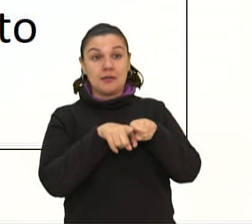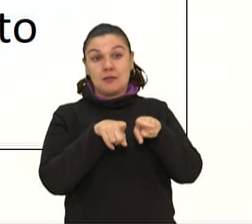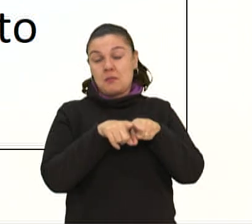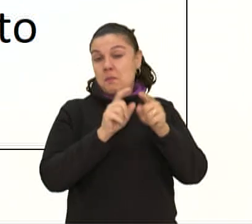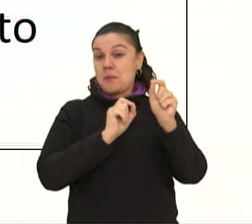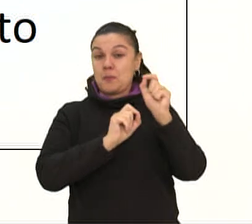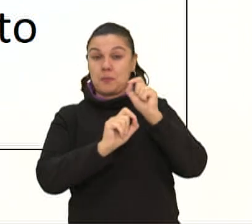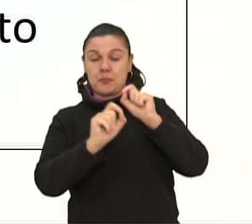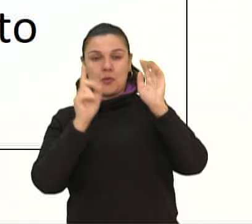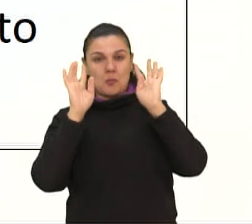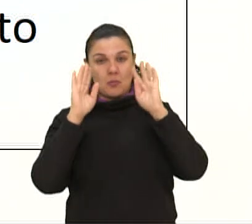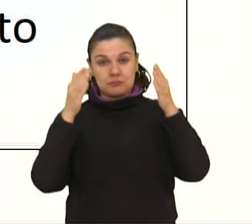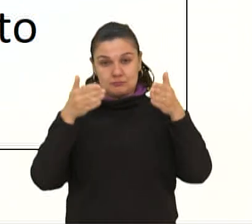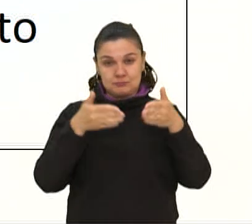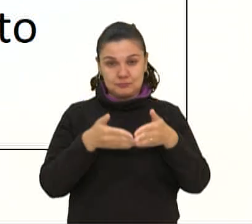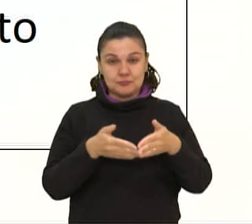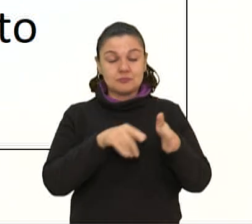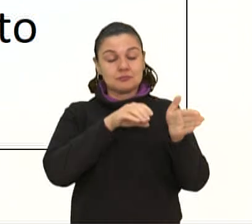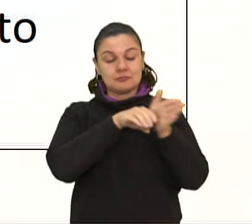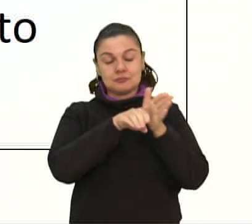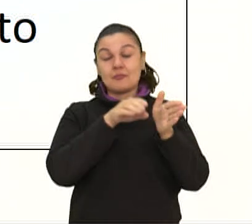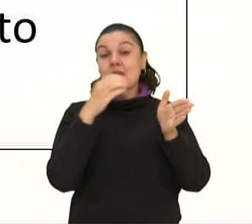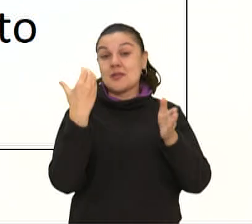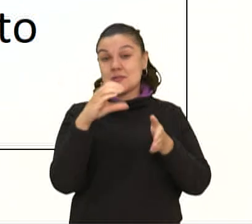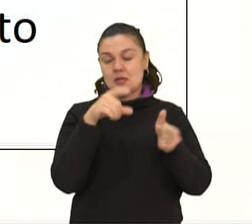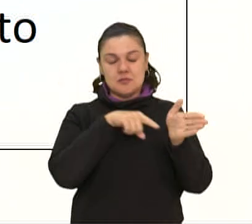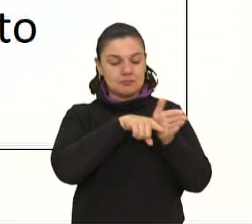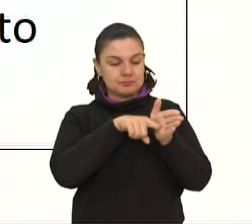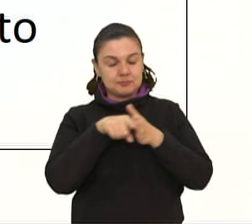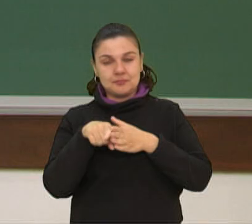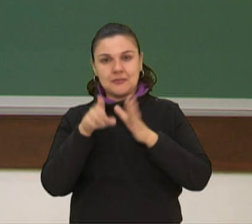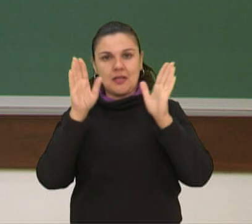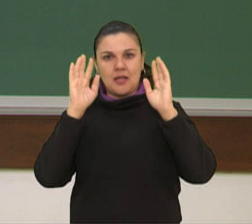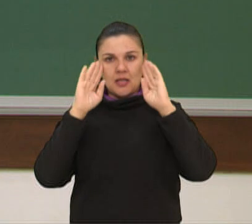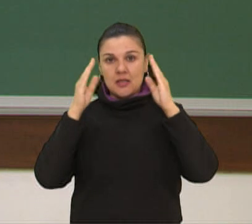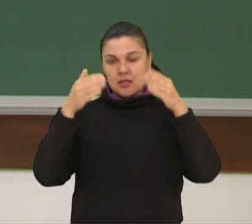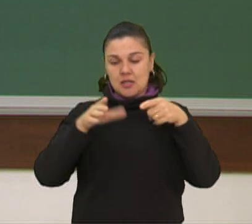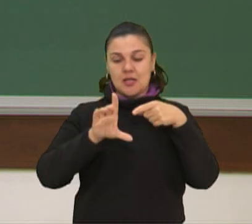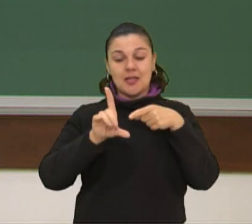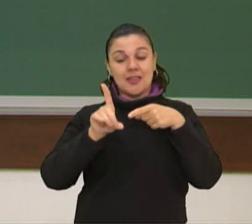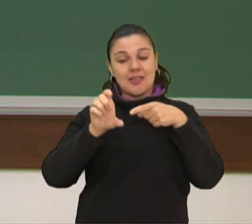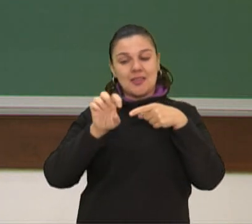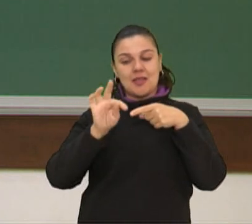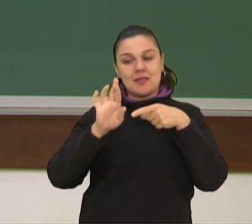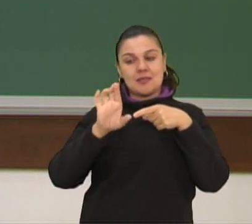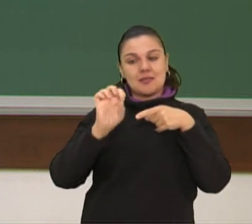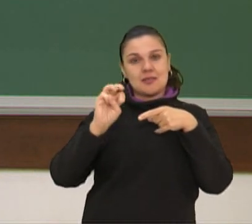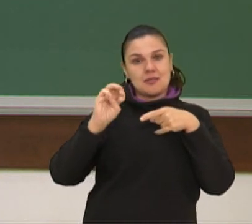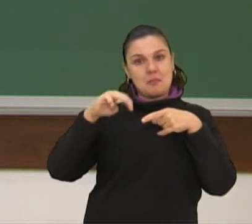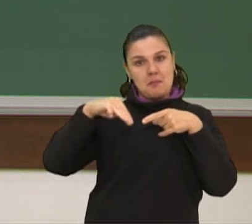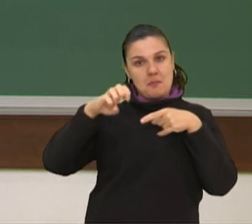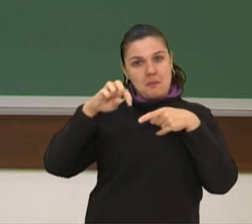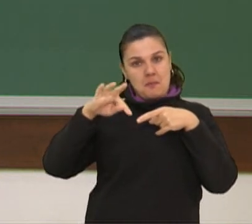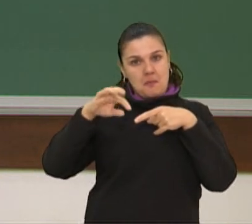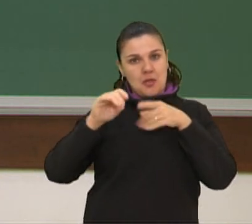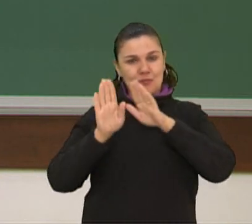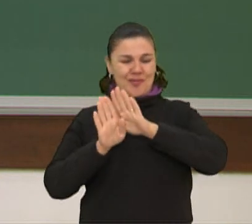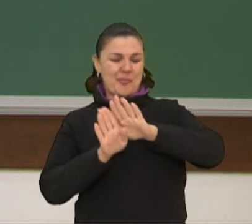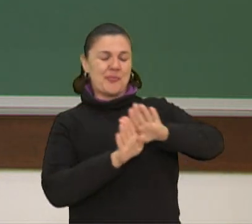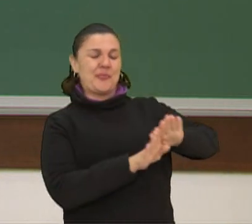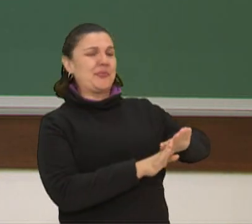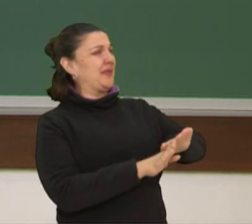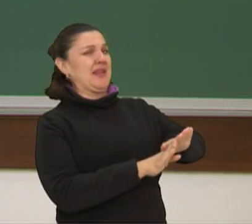da terceira frase estoica, o Imperial Romano. Seus estudos estiveram baseados principalmente nos